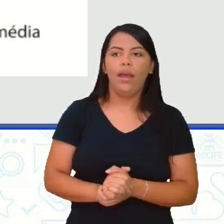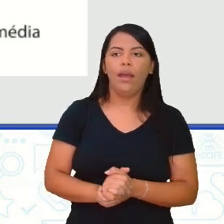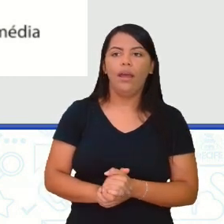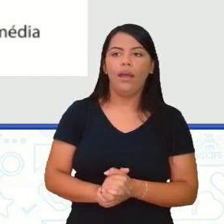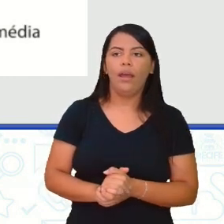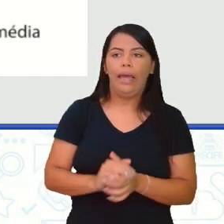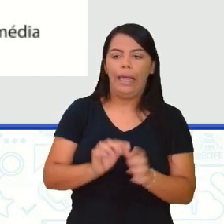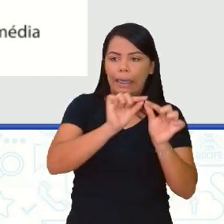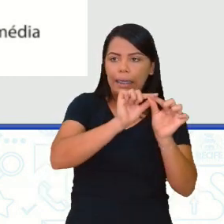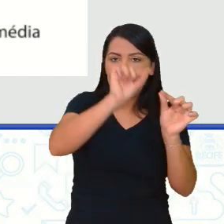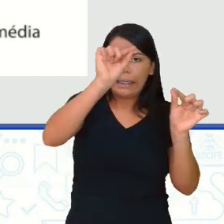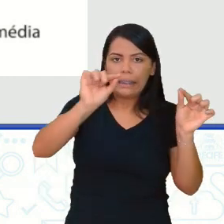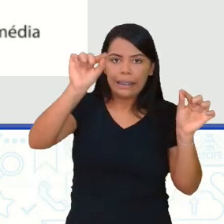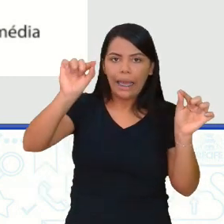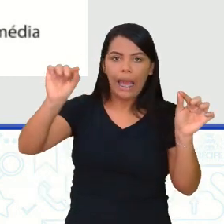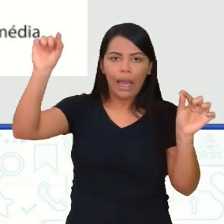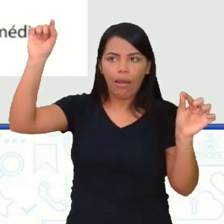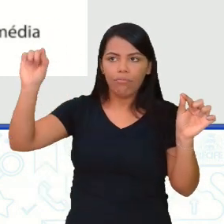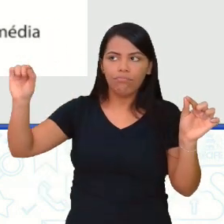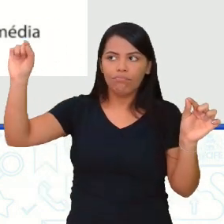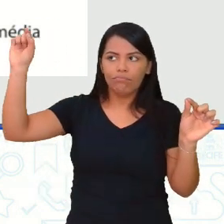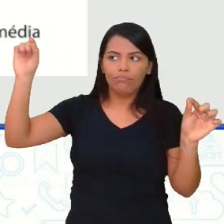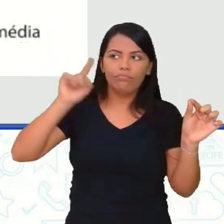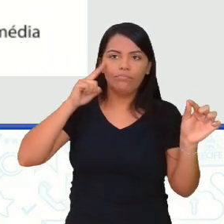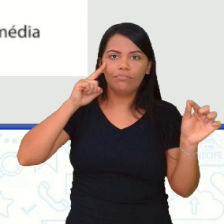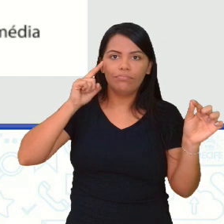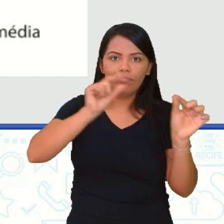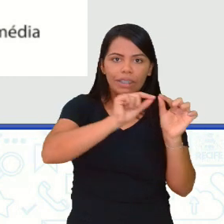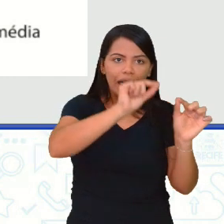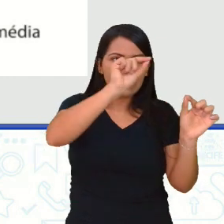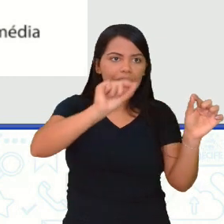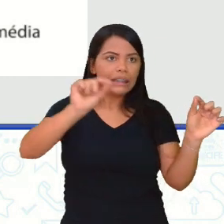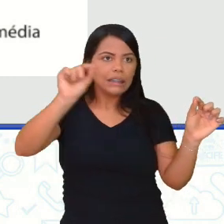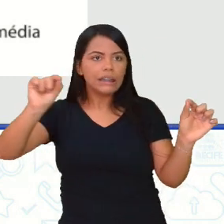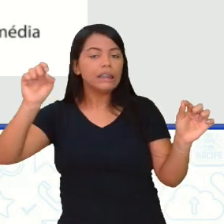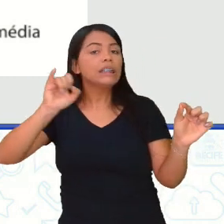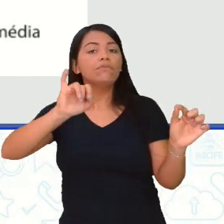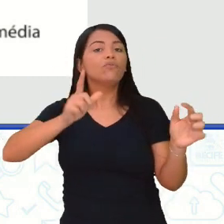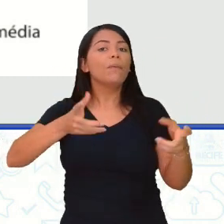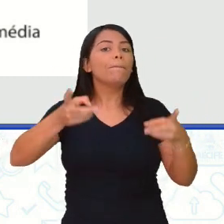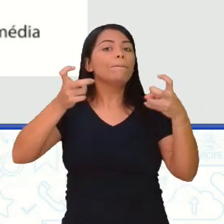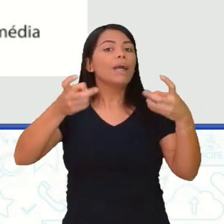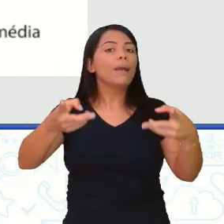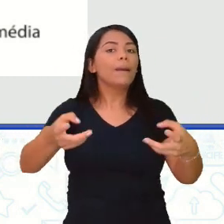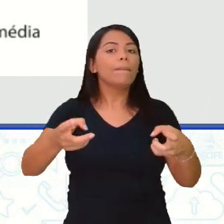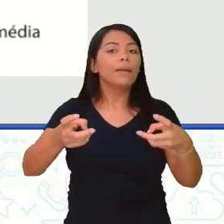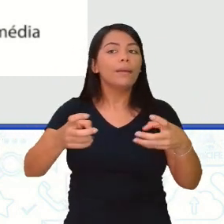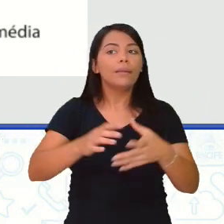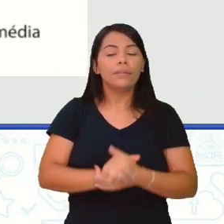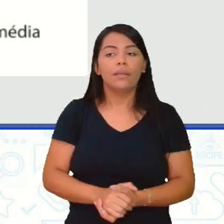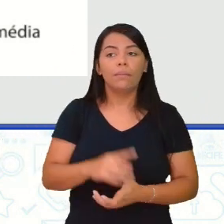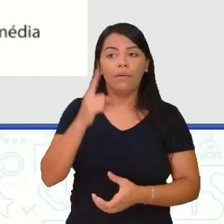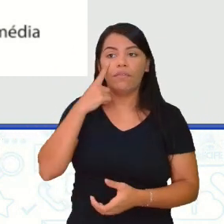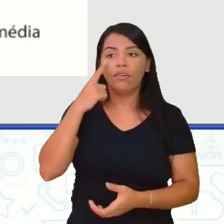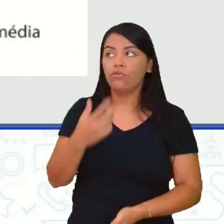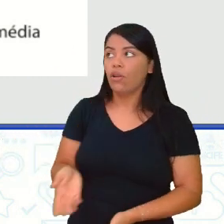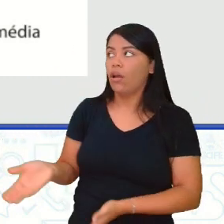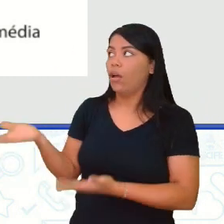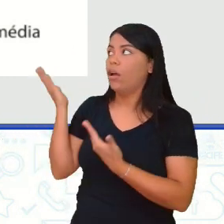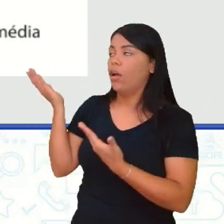né? Esta linha, se você olhar lá pertinho da nossa intérprete, está escrito,